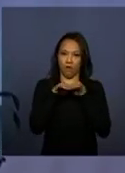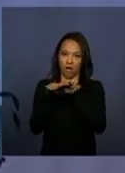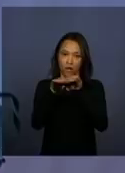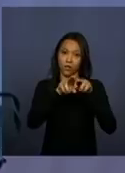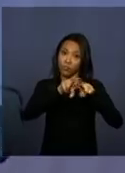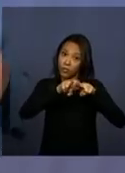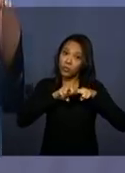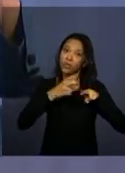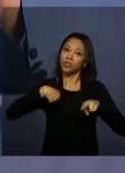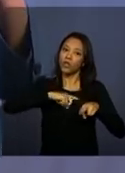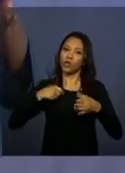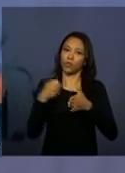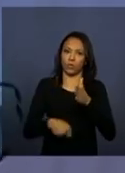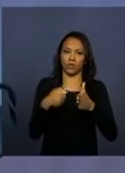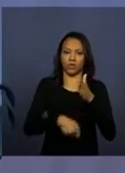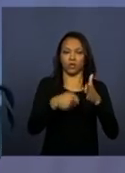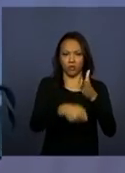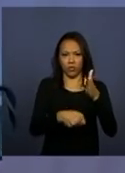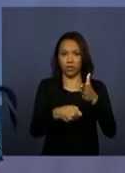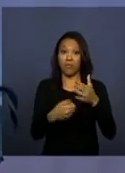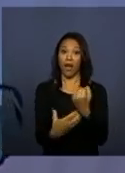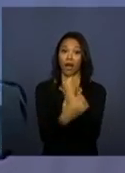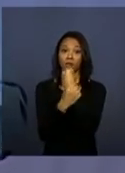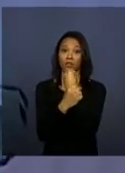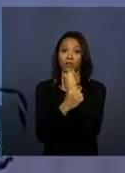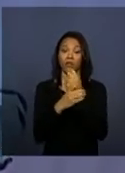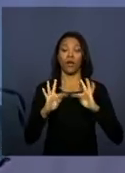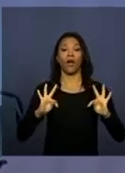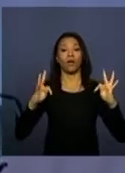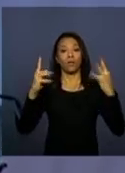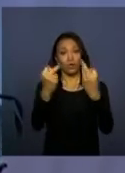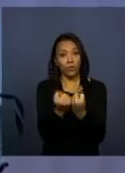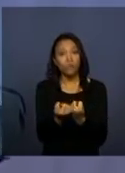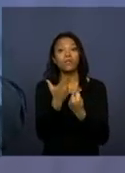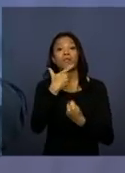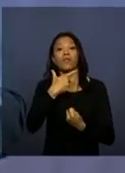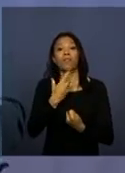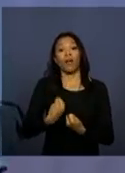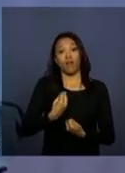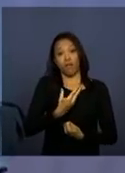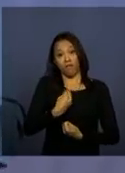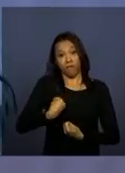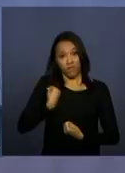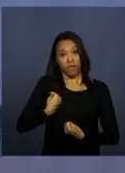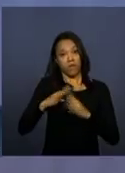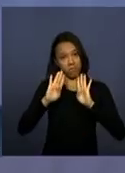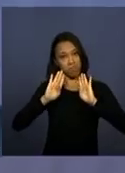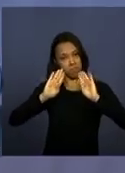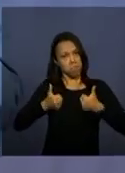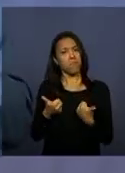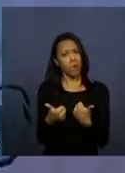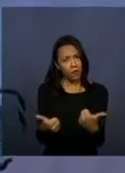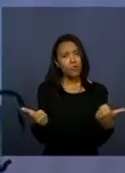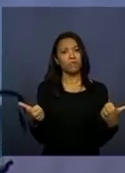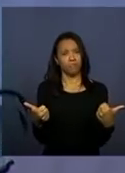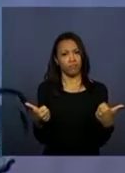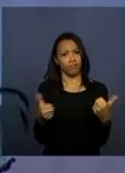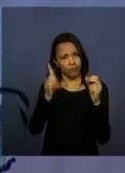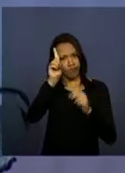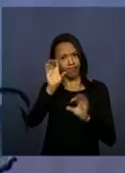nós lutamos, para garantir a todos condições de vidas dignas e